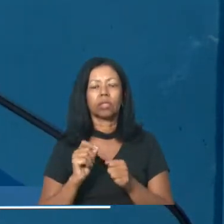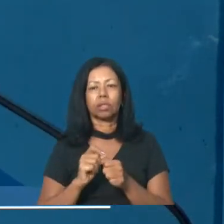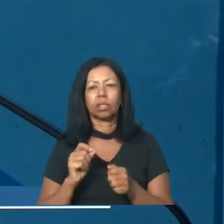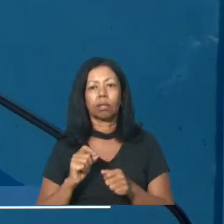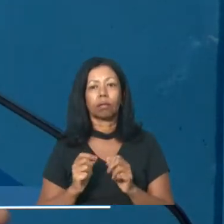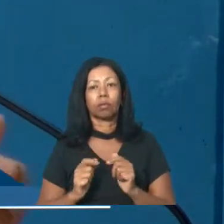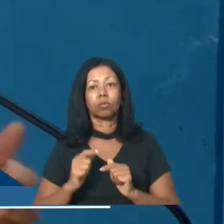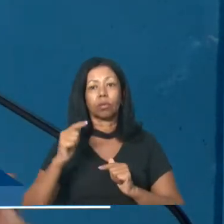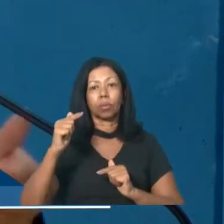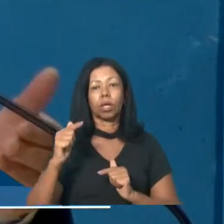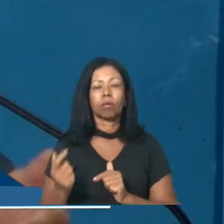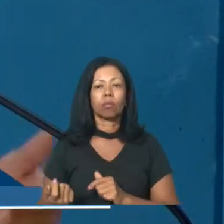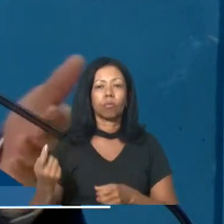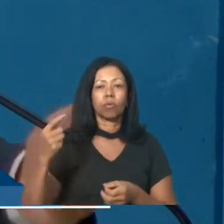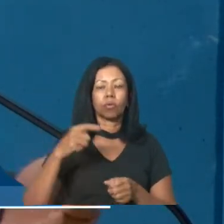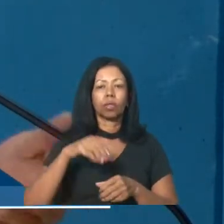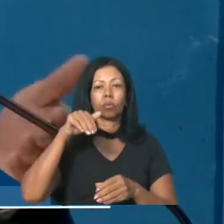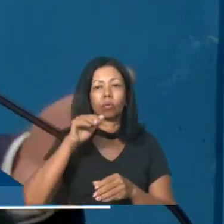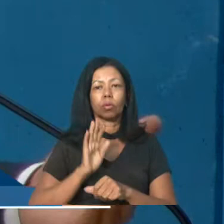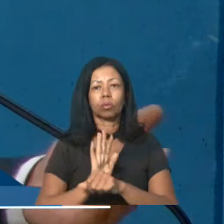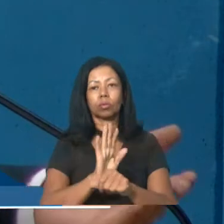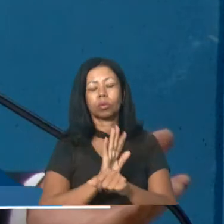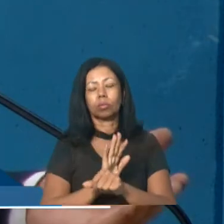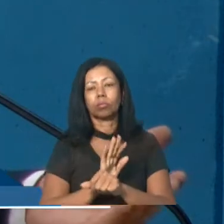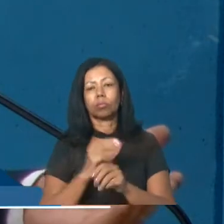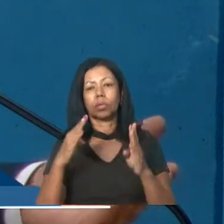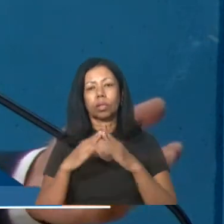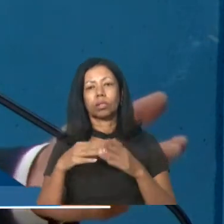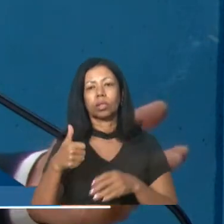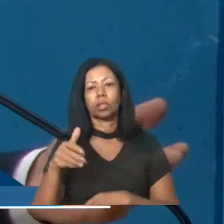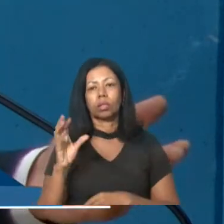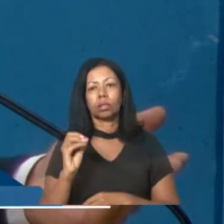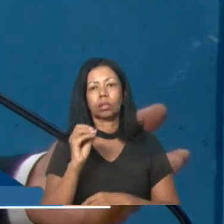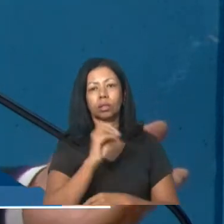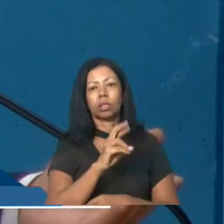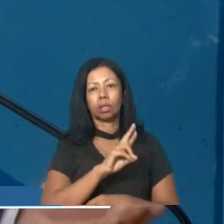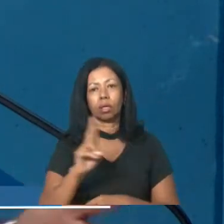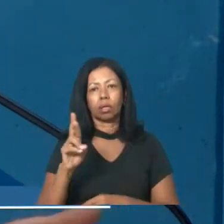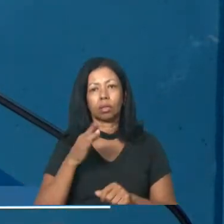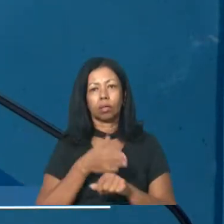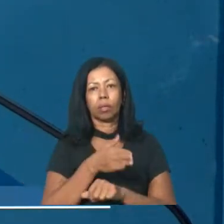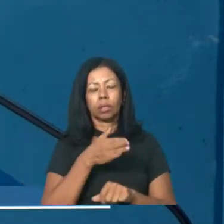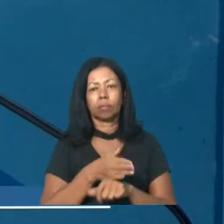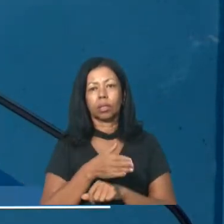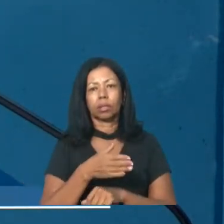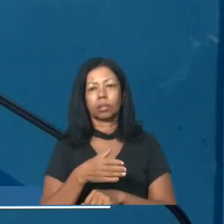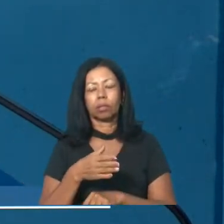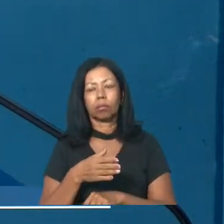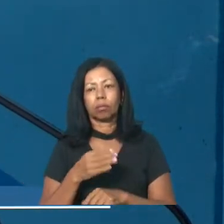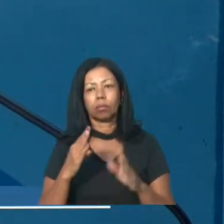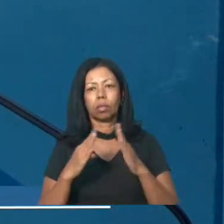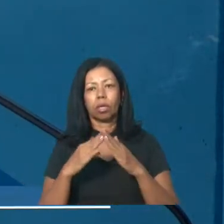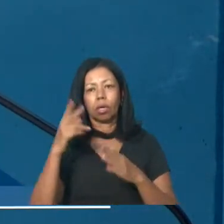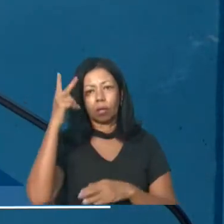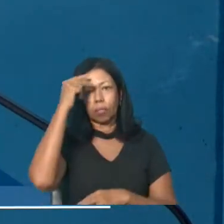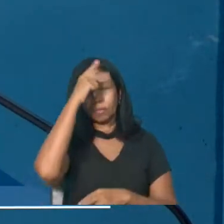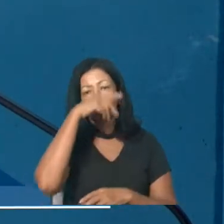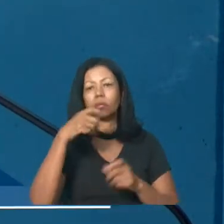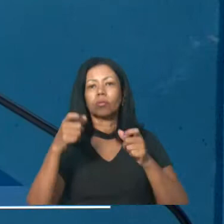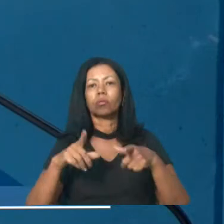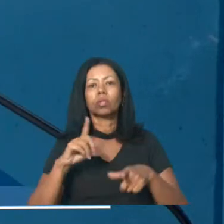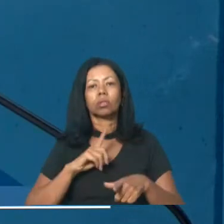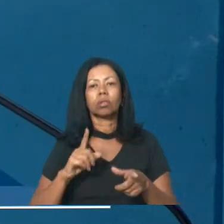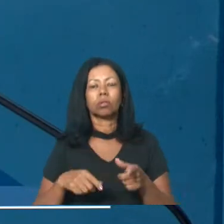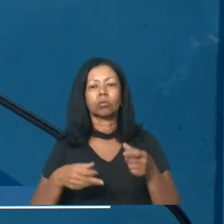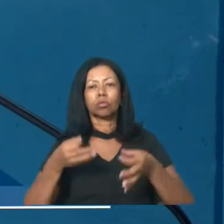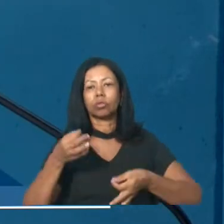reajuste, estamos votando um auxílio moradia de R$100, a participação da prefeitura. Aonde existe justiça social